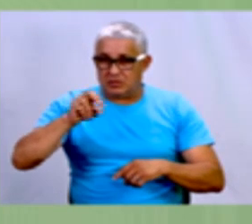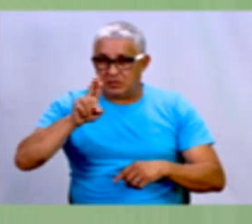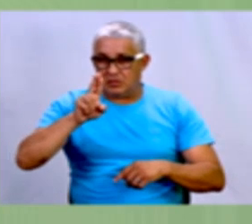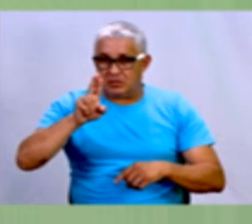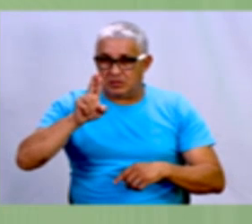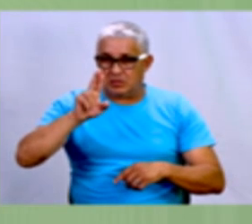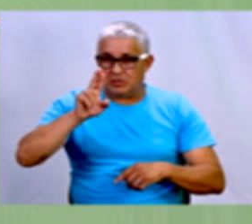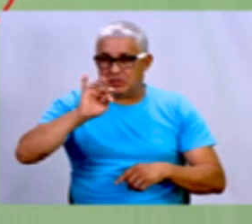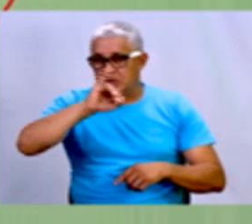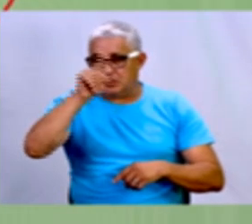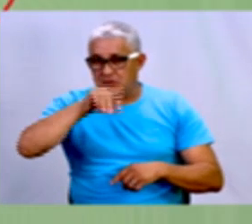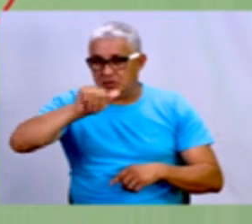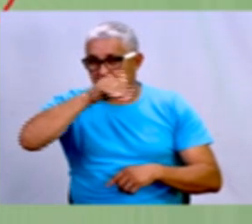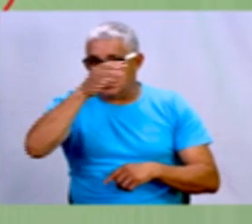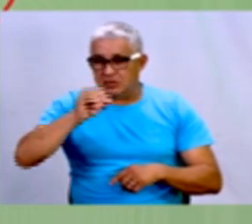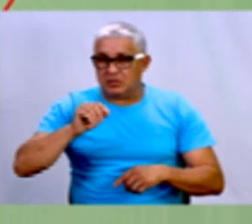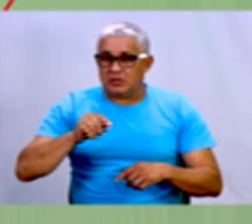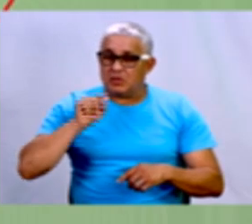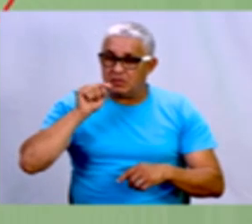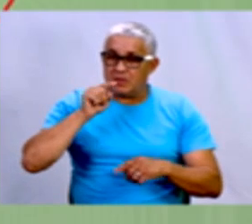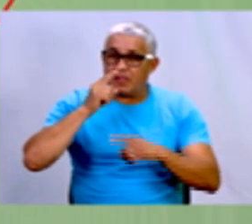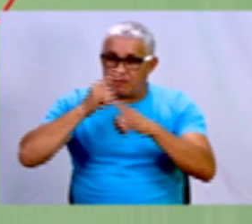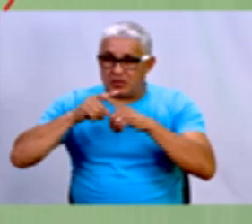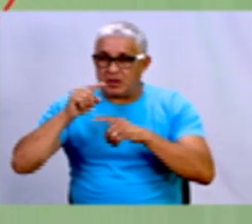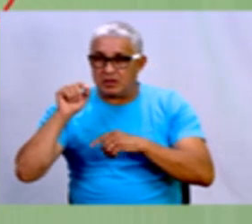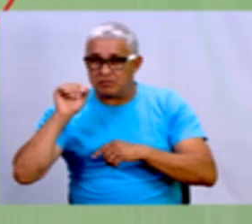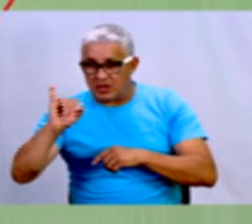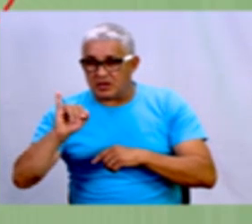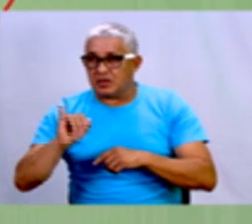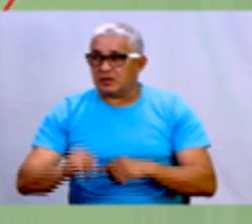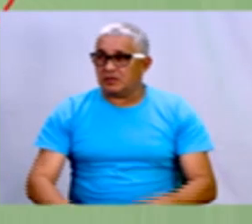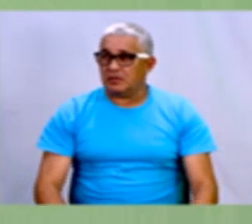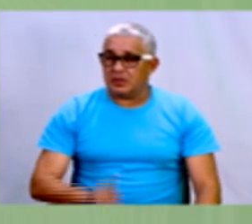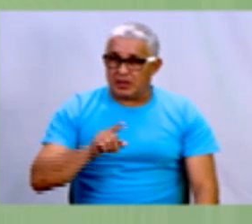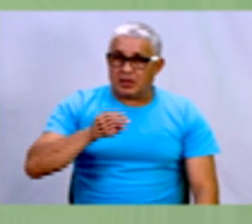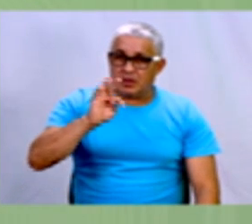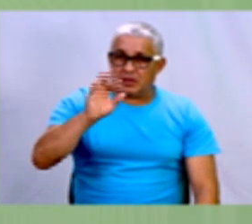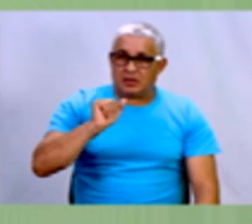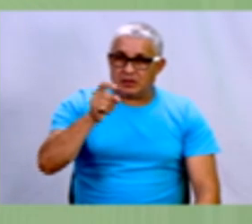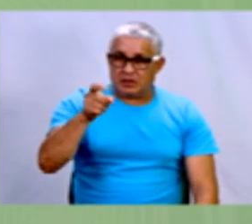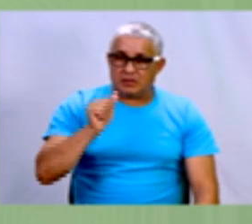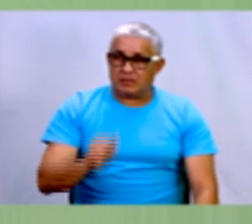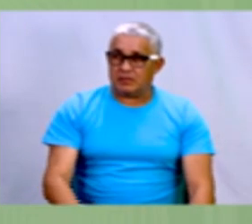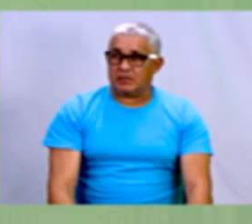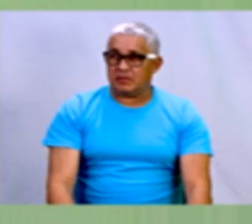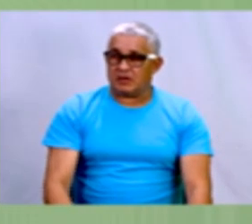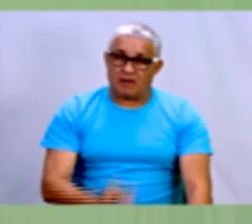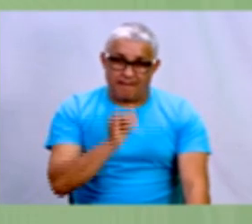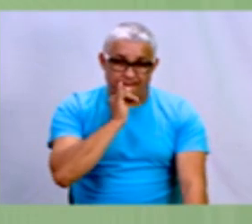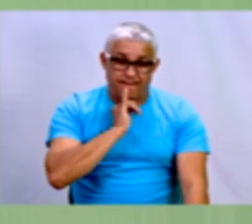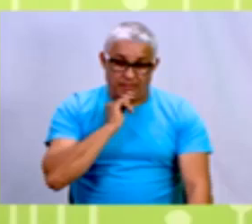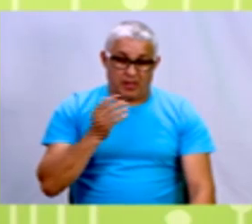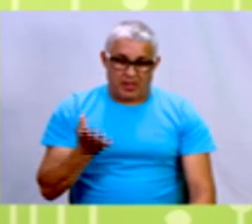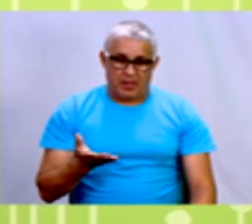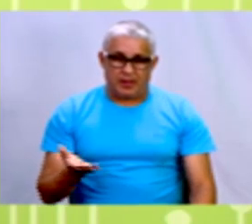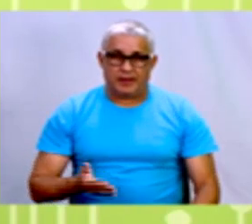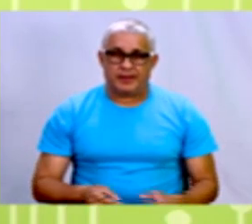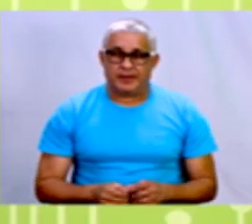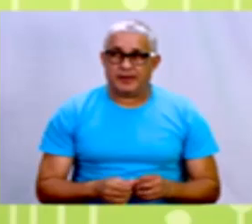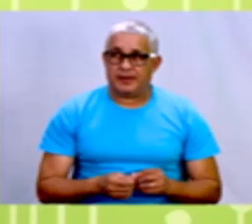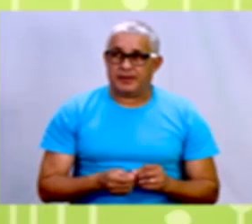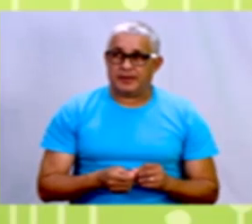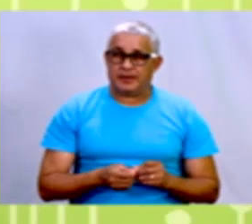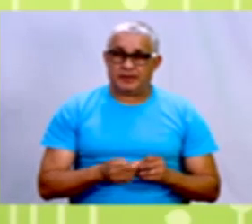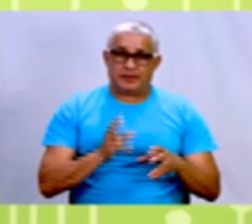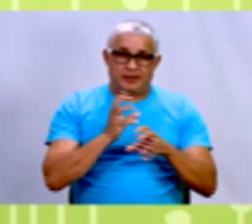Vezes I, que no caso, I, como a gente sempre fala, é a nossa taxa. A gente vai dar um exemplo agora dentro dessa